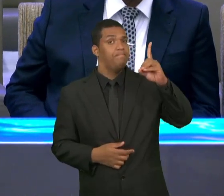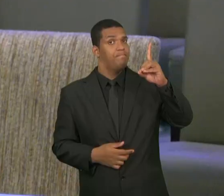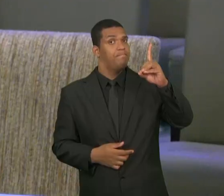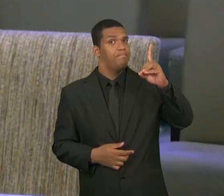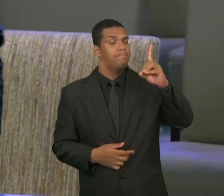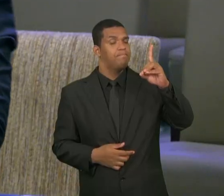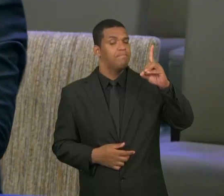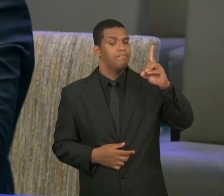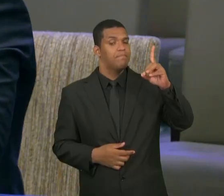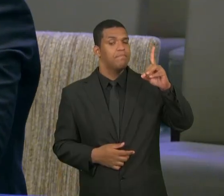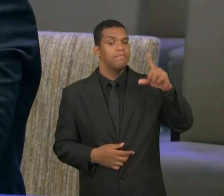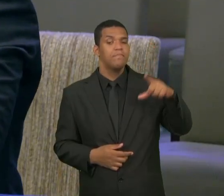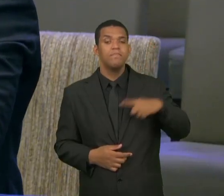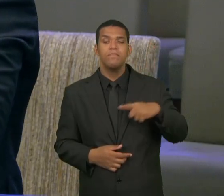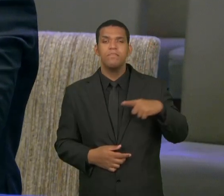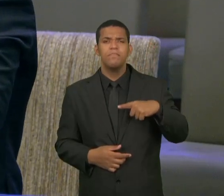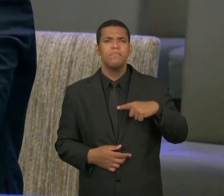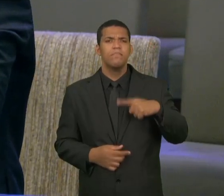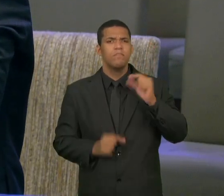Deus tem